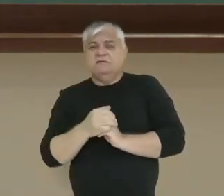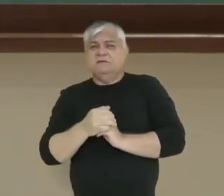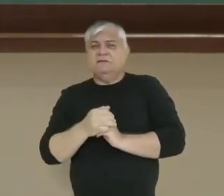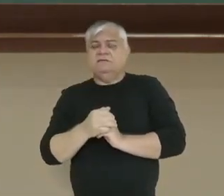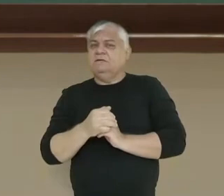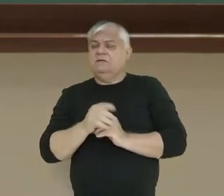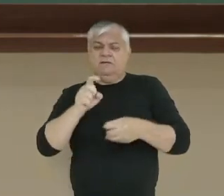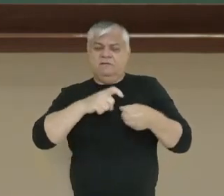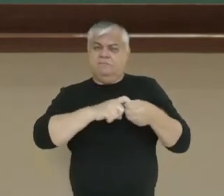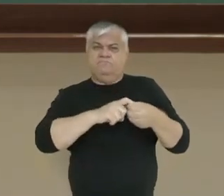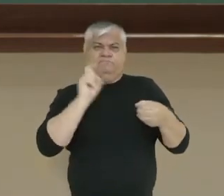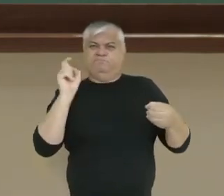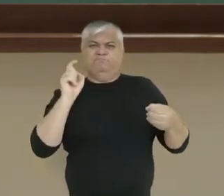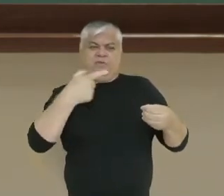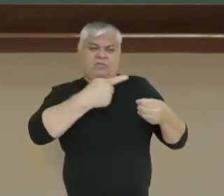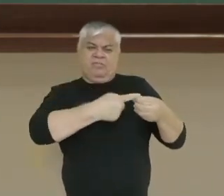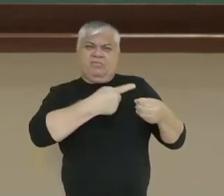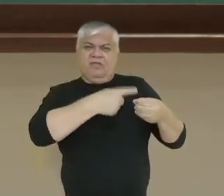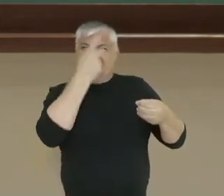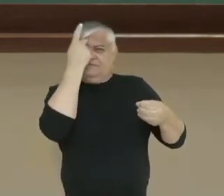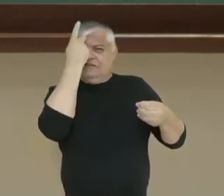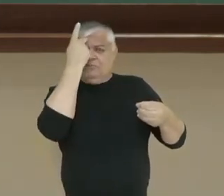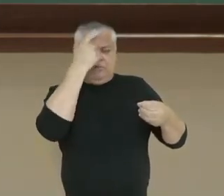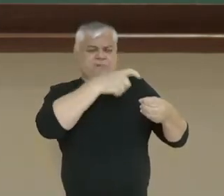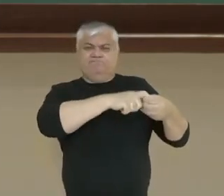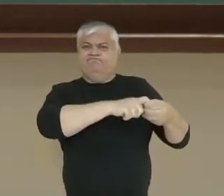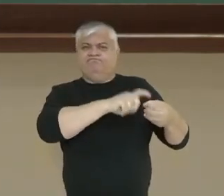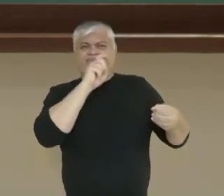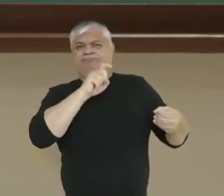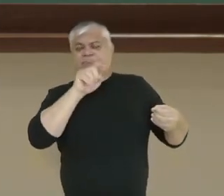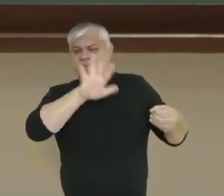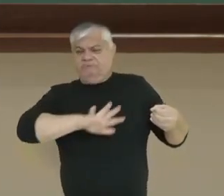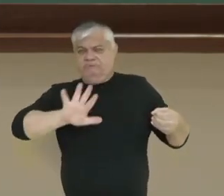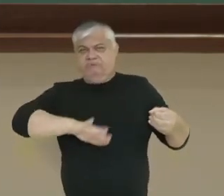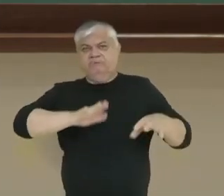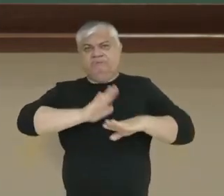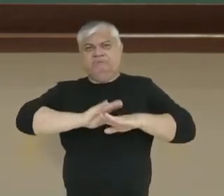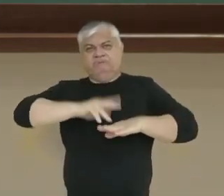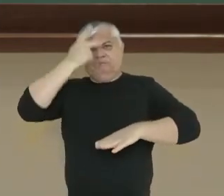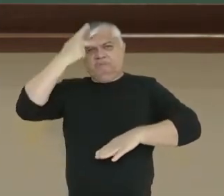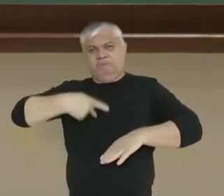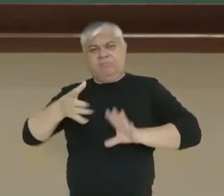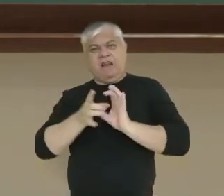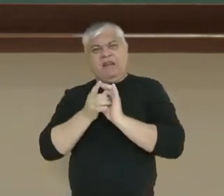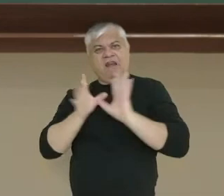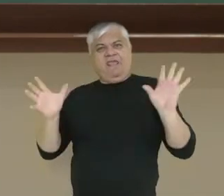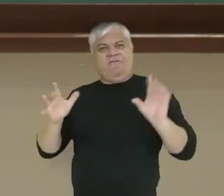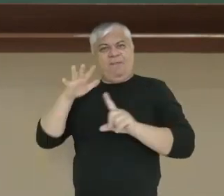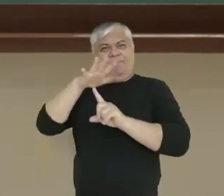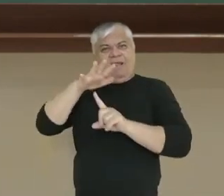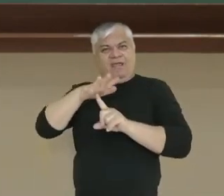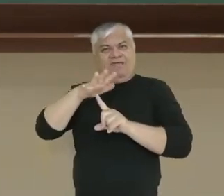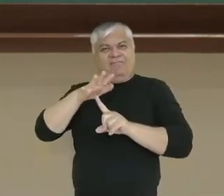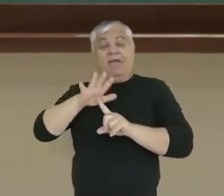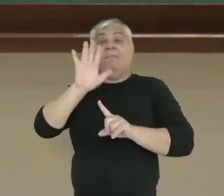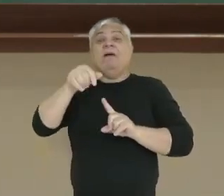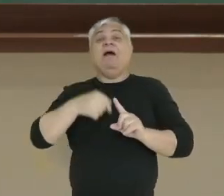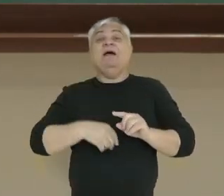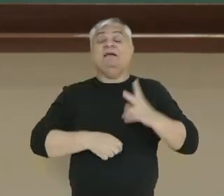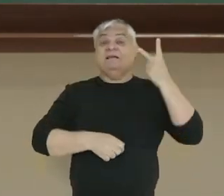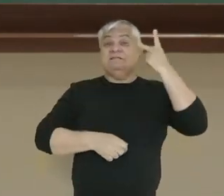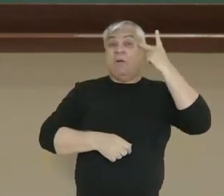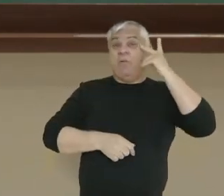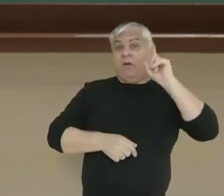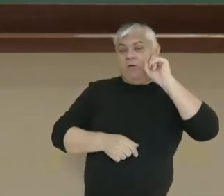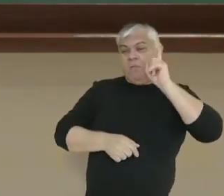ser província de São Paulo e vai passar a ser uma província autônoma, mas ele ainda obedecia, claro, a